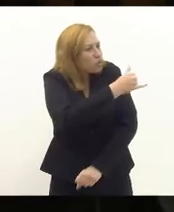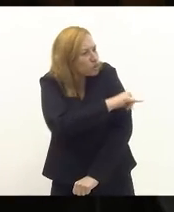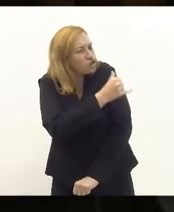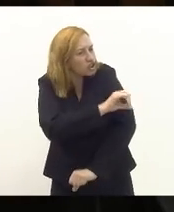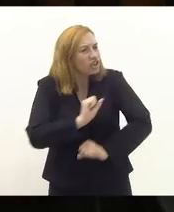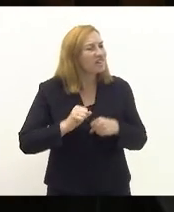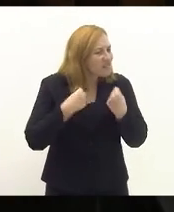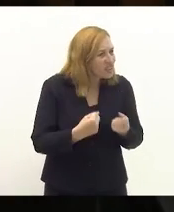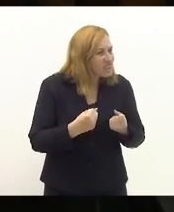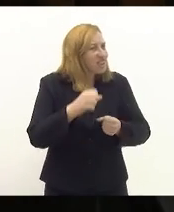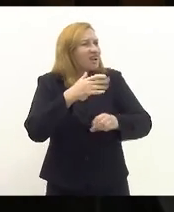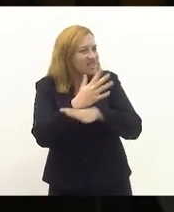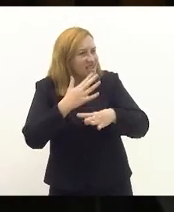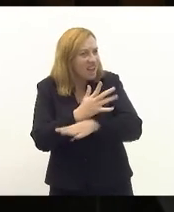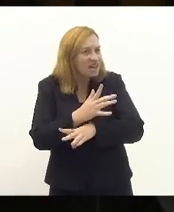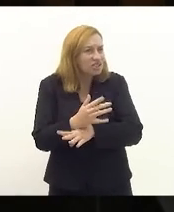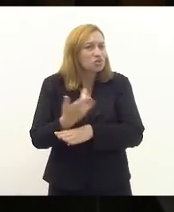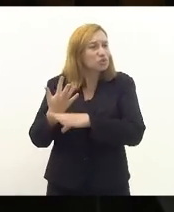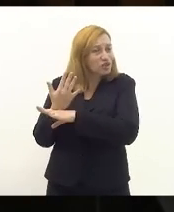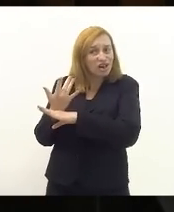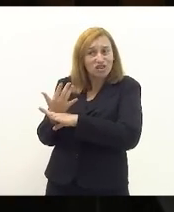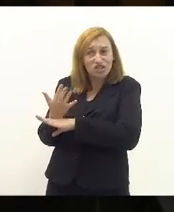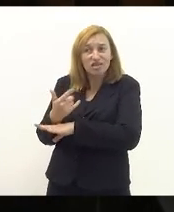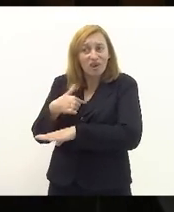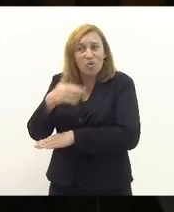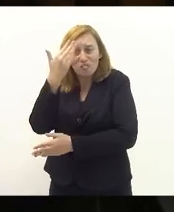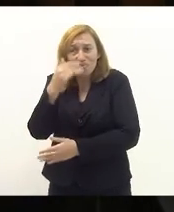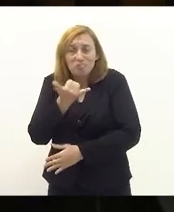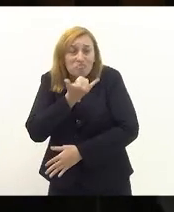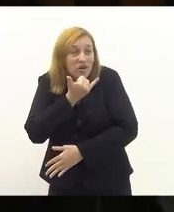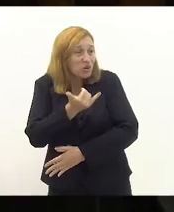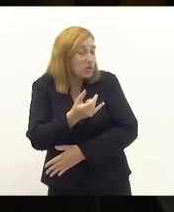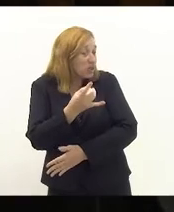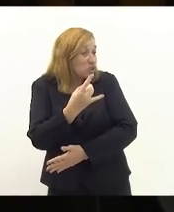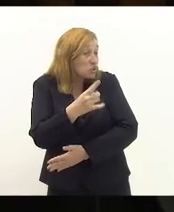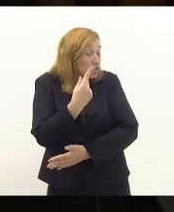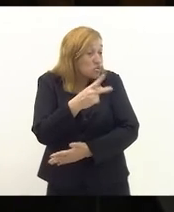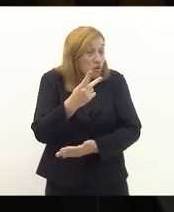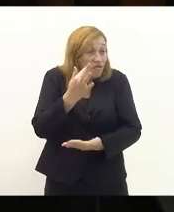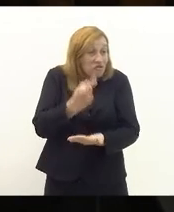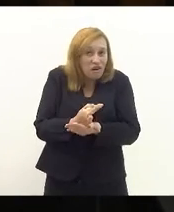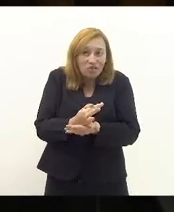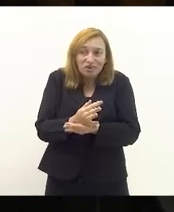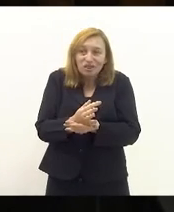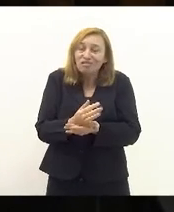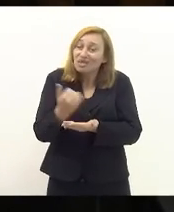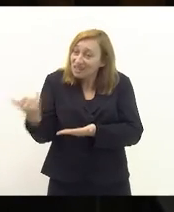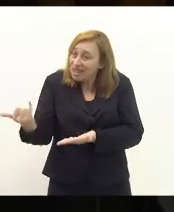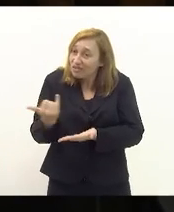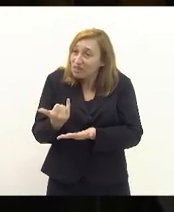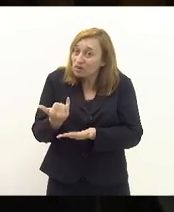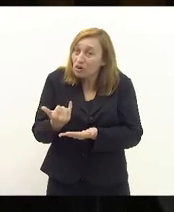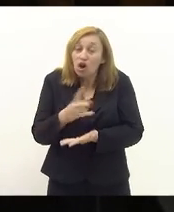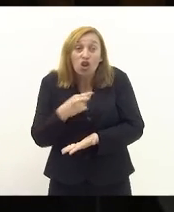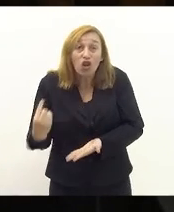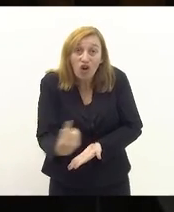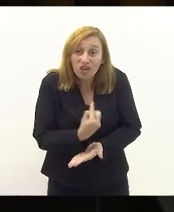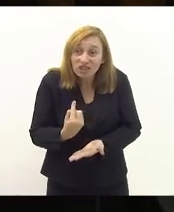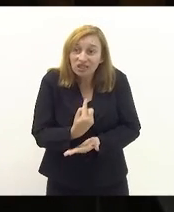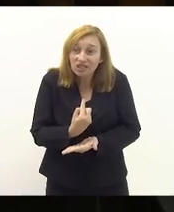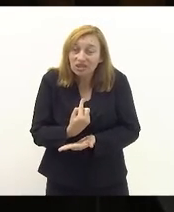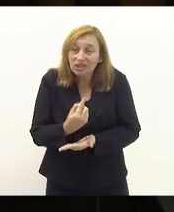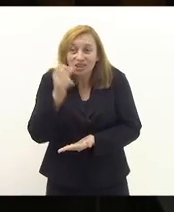Janeiro dependência e daí Duque de Caxias então eu te perdoo a tua ausência injustificada porque assim como nós